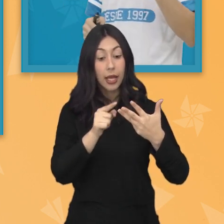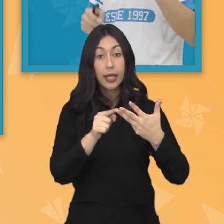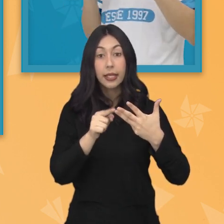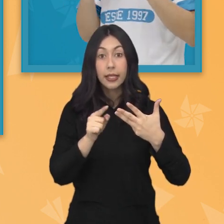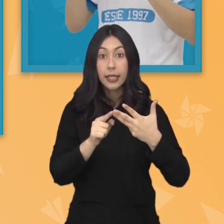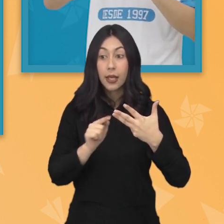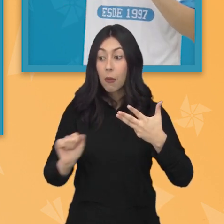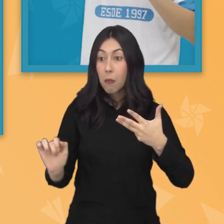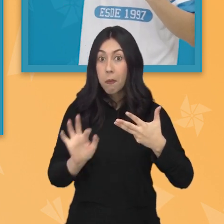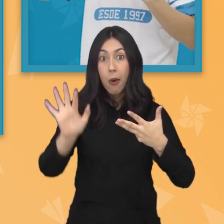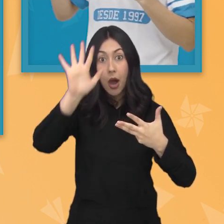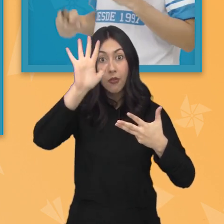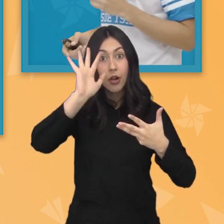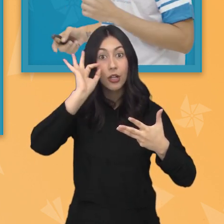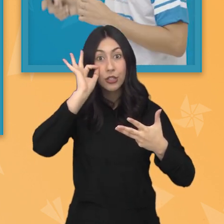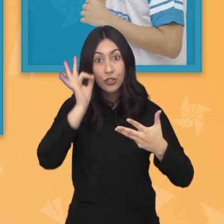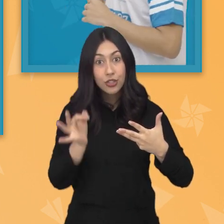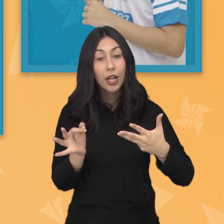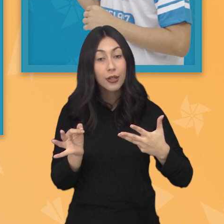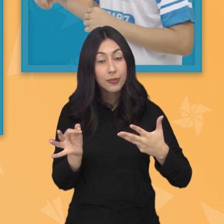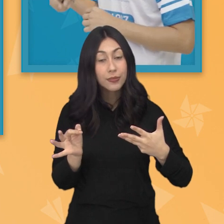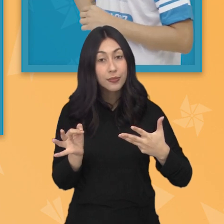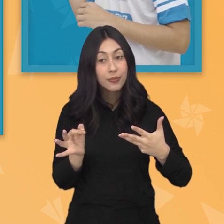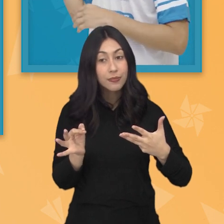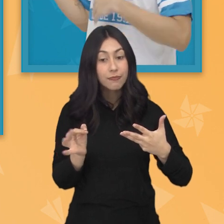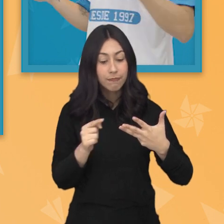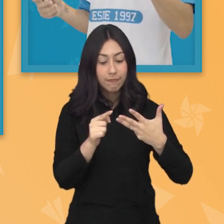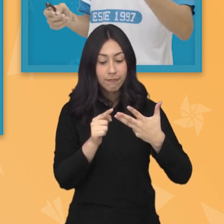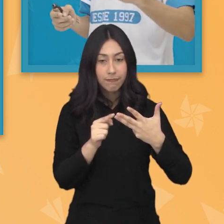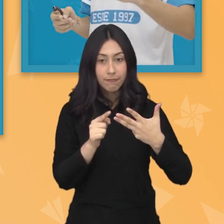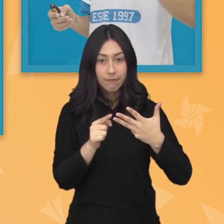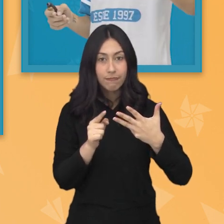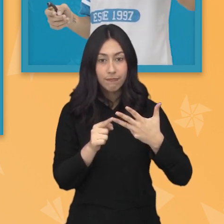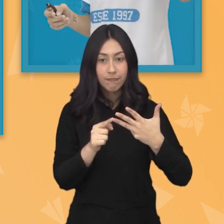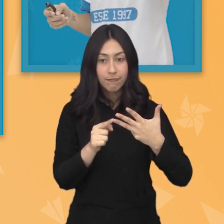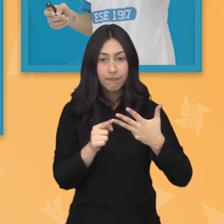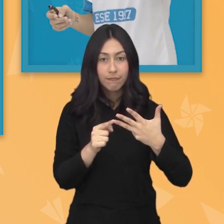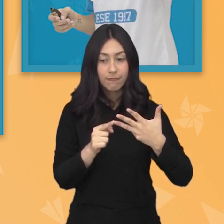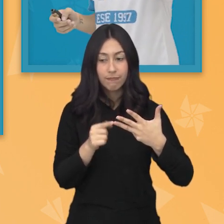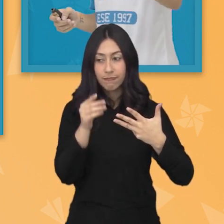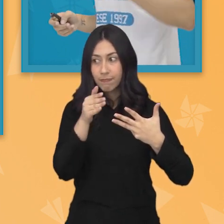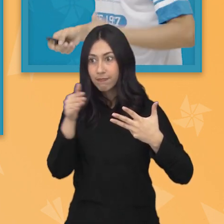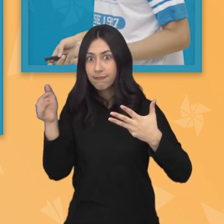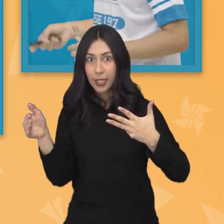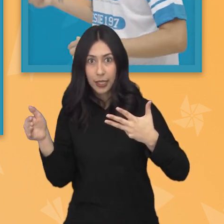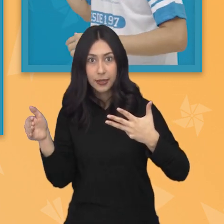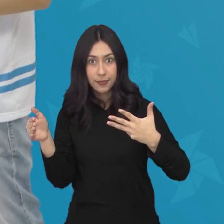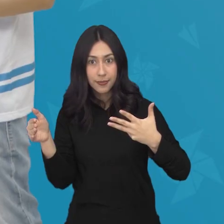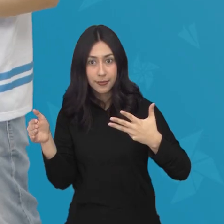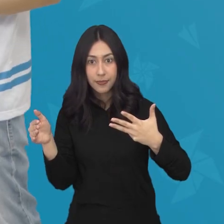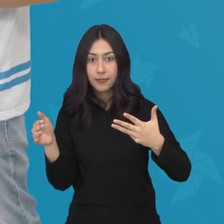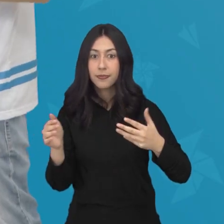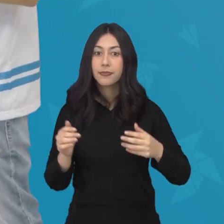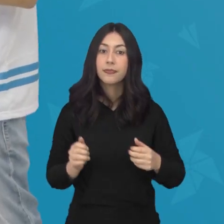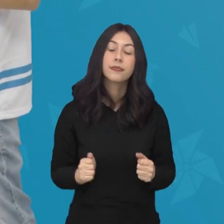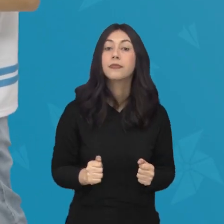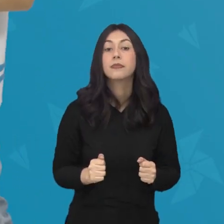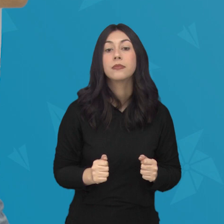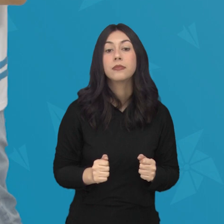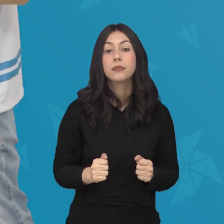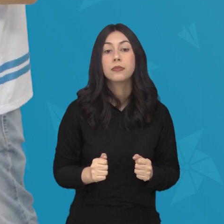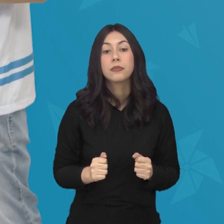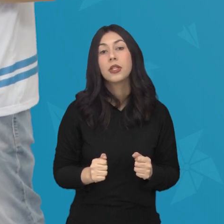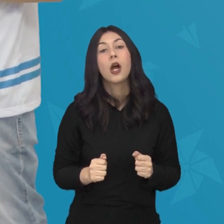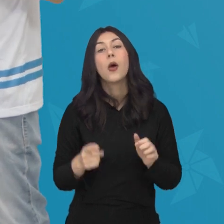viu que ele já passou para o estado gasoso inclusive, né, passando tanto do ponto de fusão quanto do ponto de ebulição. Então vamos procurar